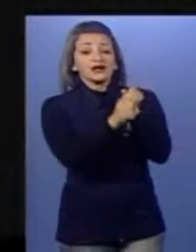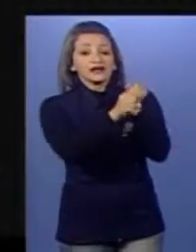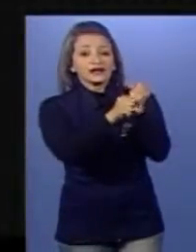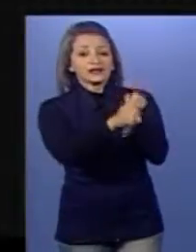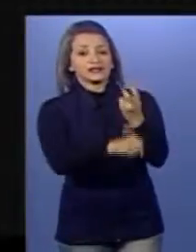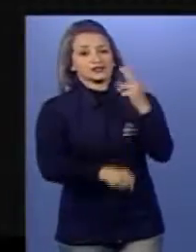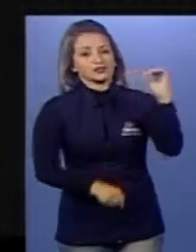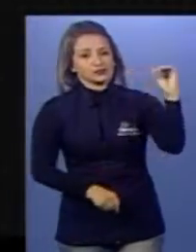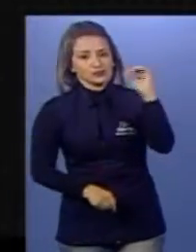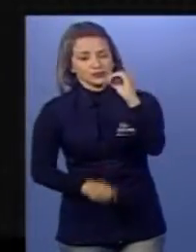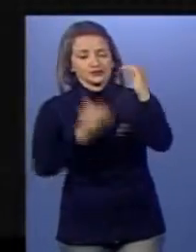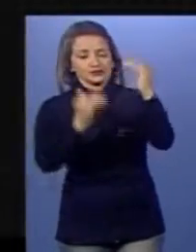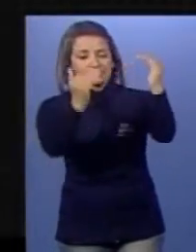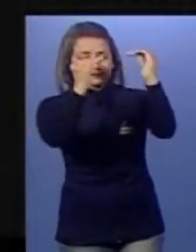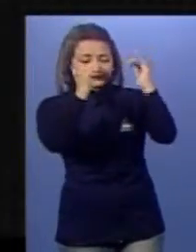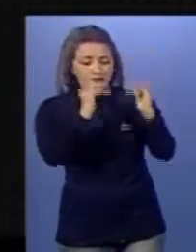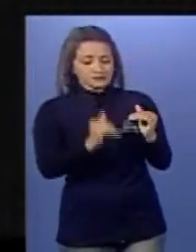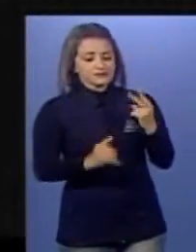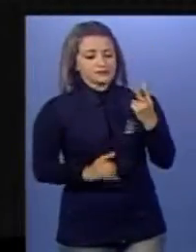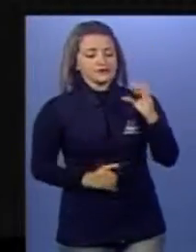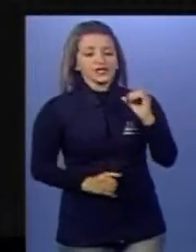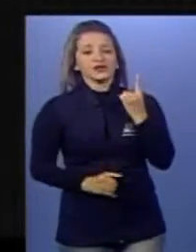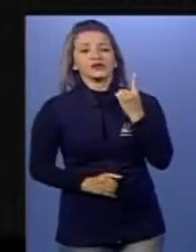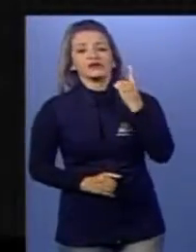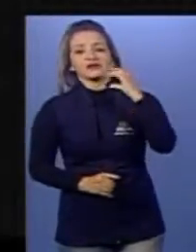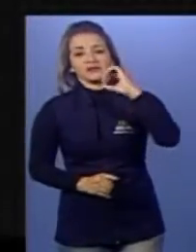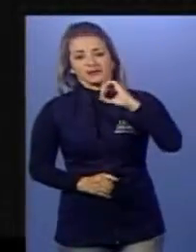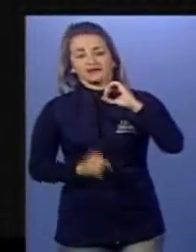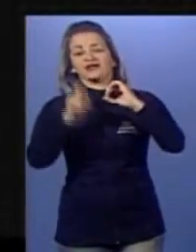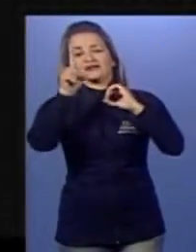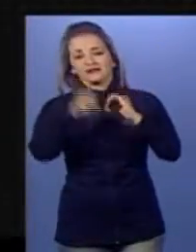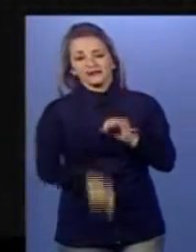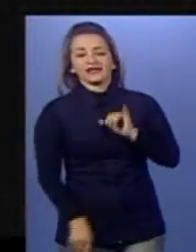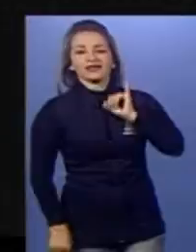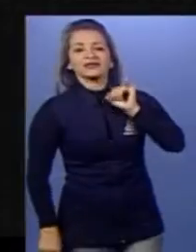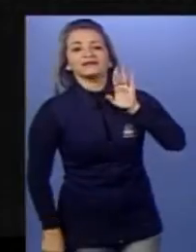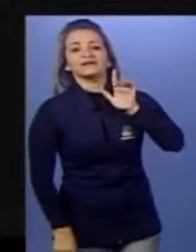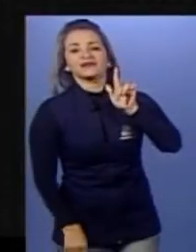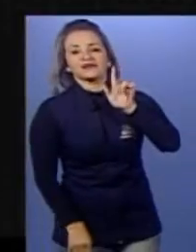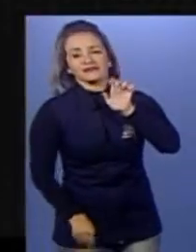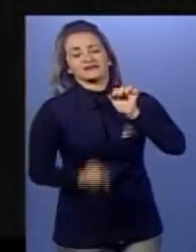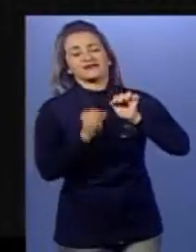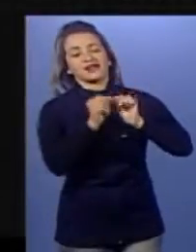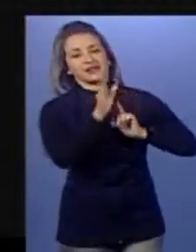instituto brasileiro de geografia e estatística no burro